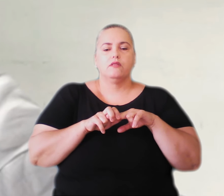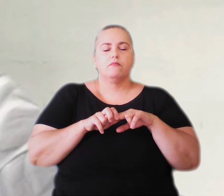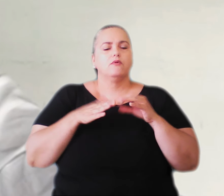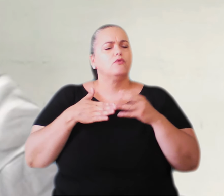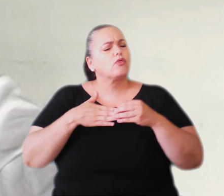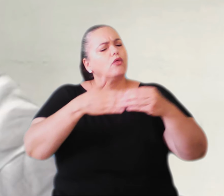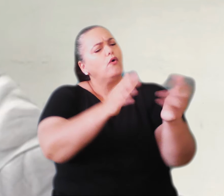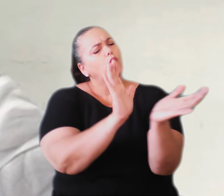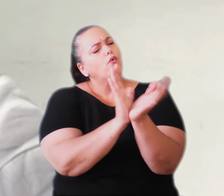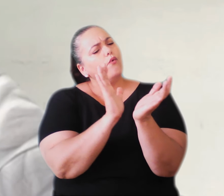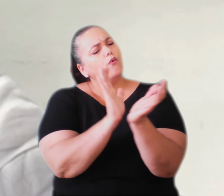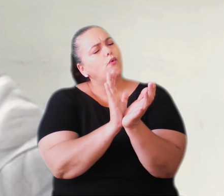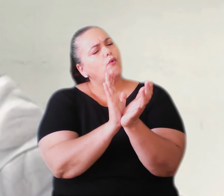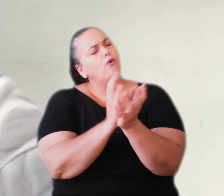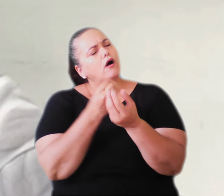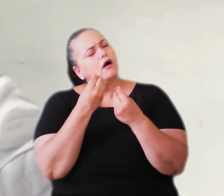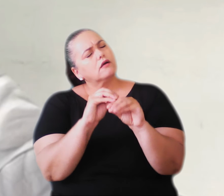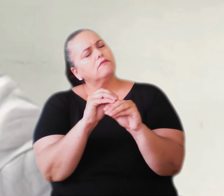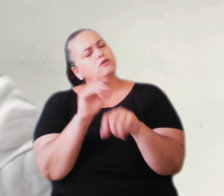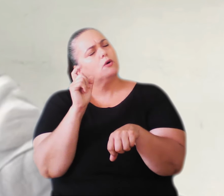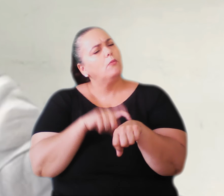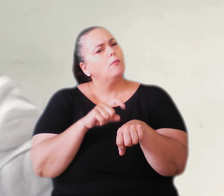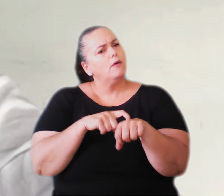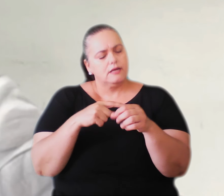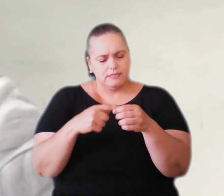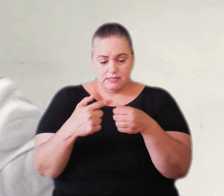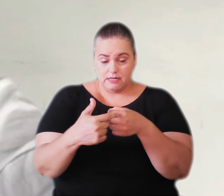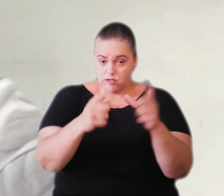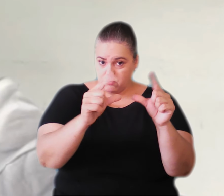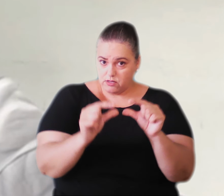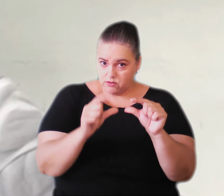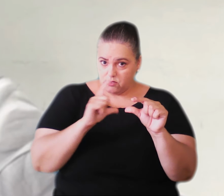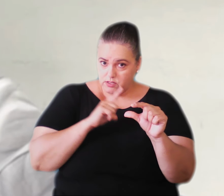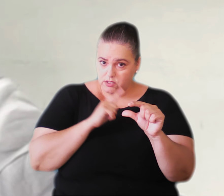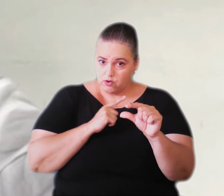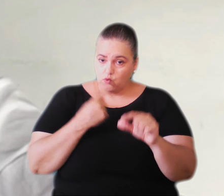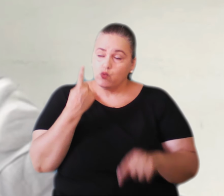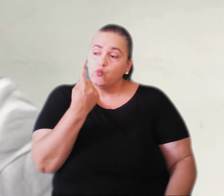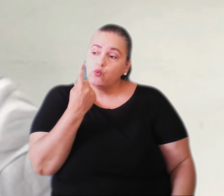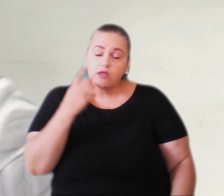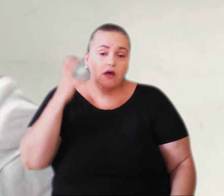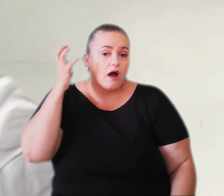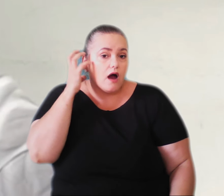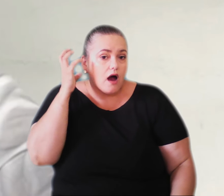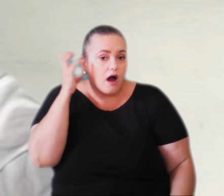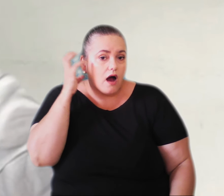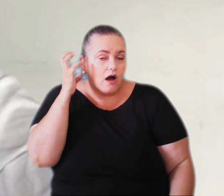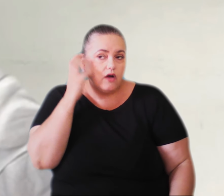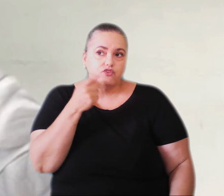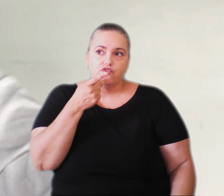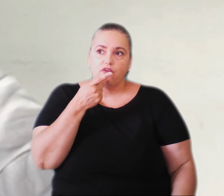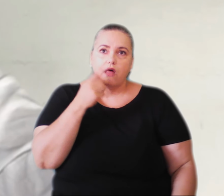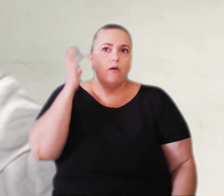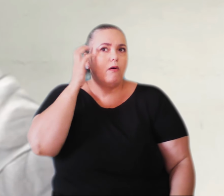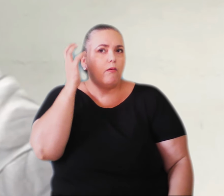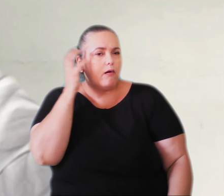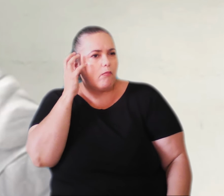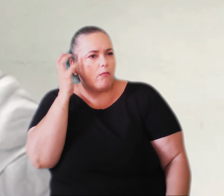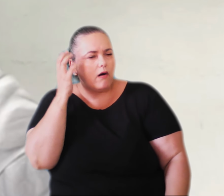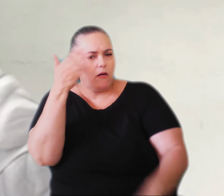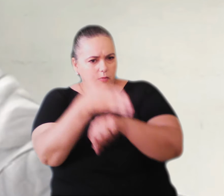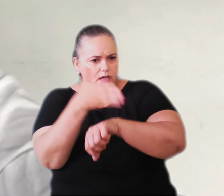e me norteio aqui. Tu vai chegar numa cidade pequena, tem uma única rádio. Faça o possível e o impossível para